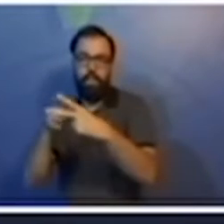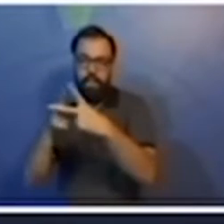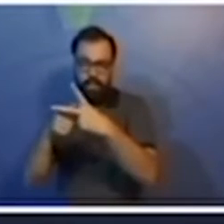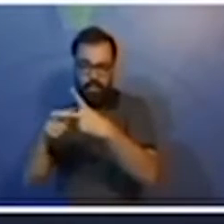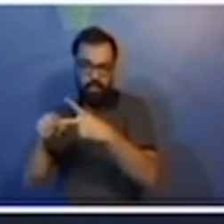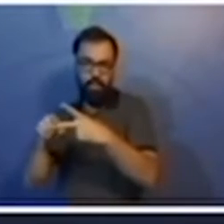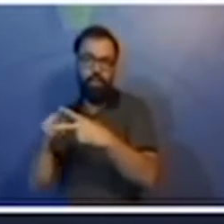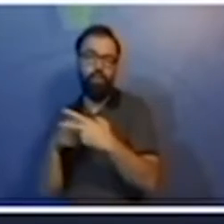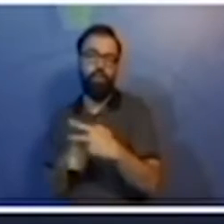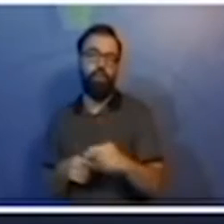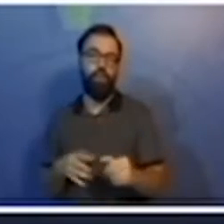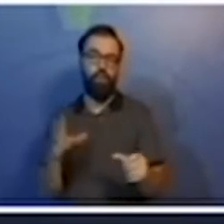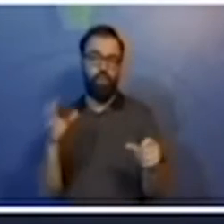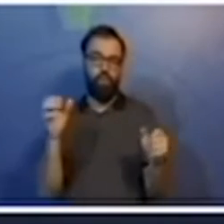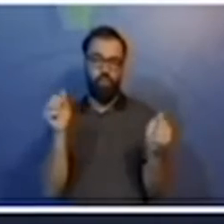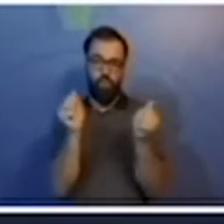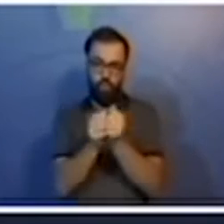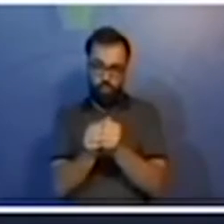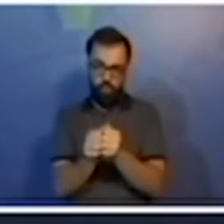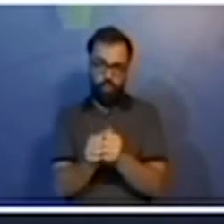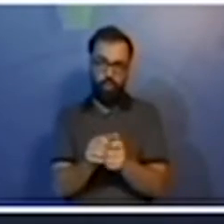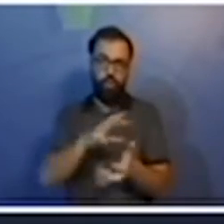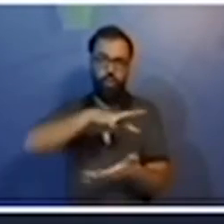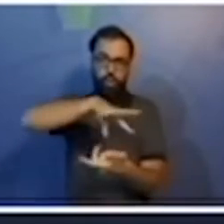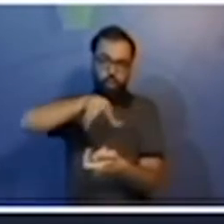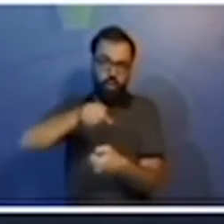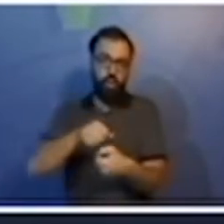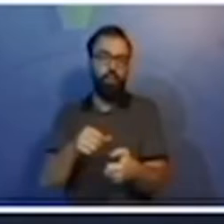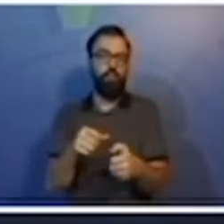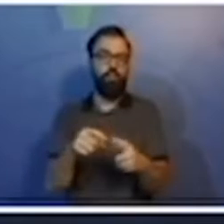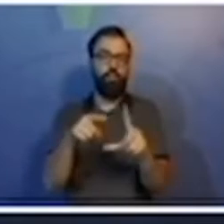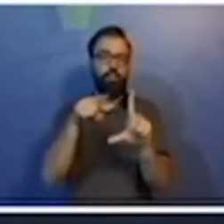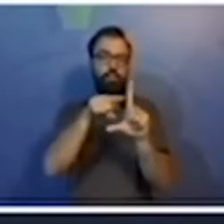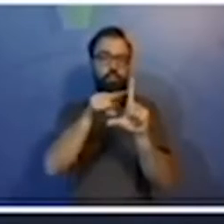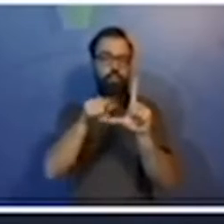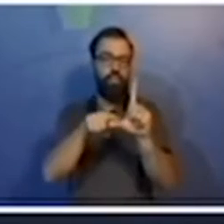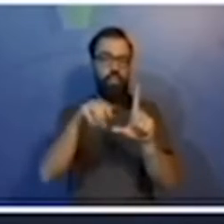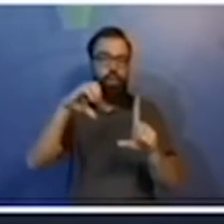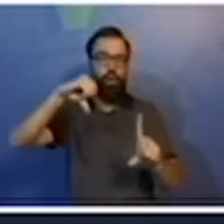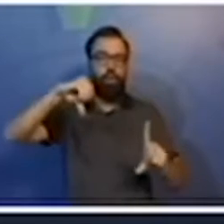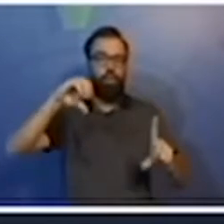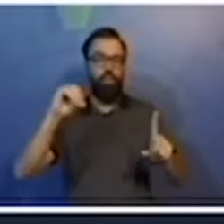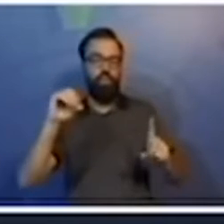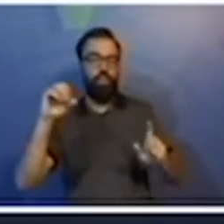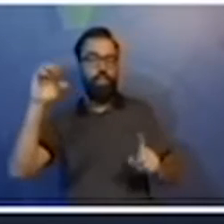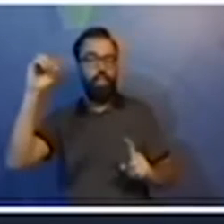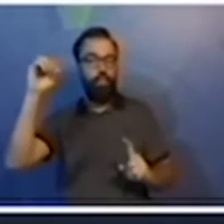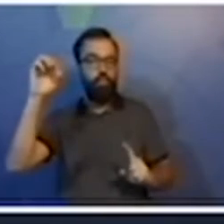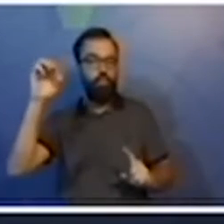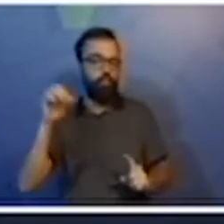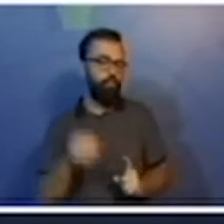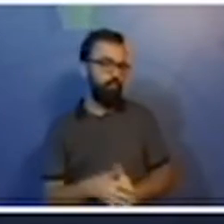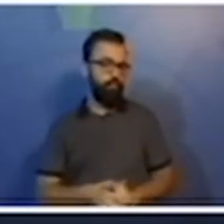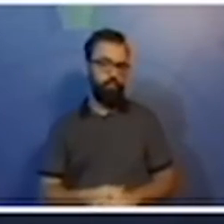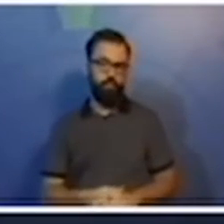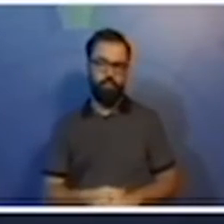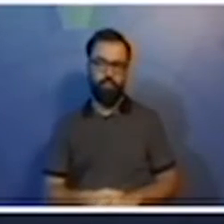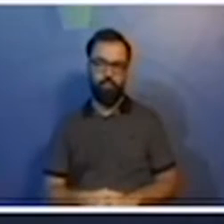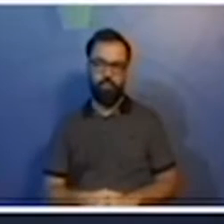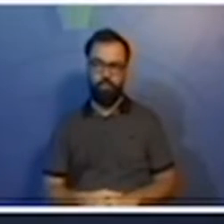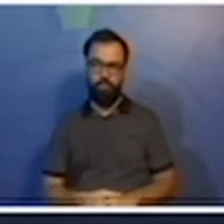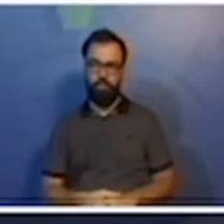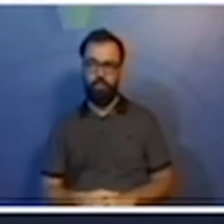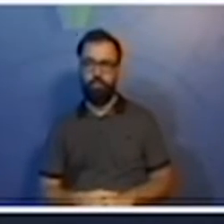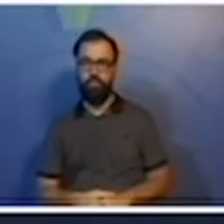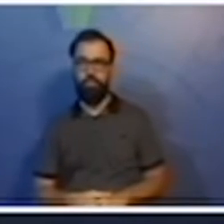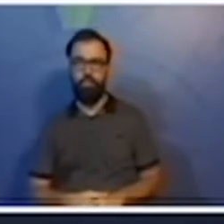juntos, a medida deles forma 90 graus, eles são complementares.